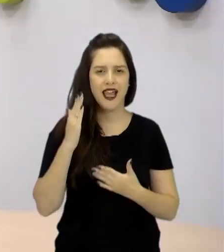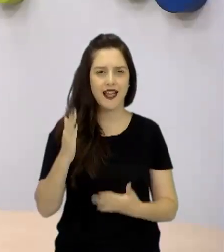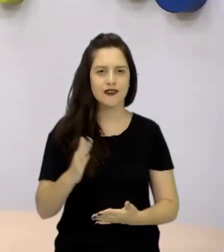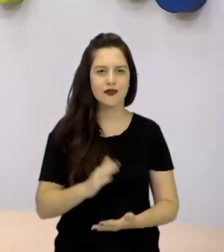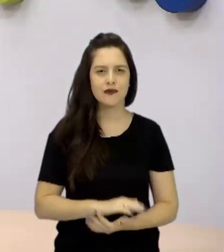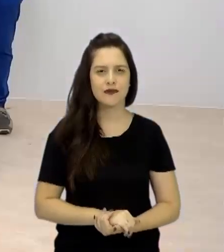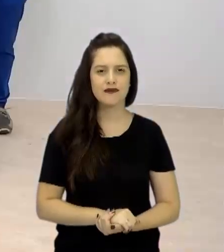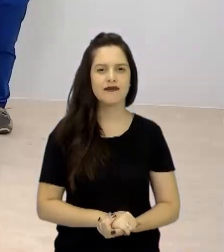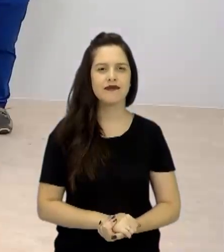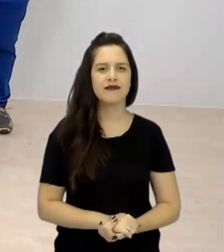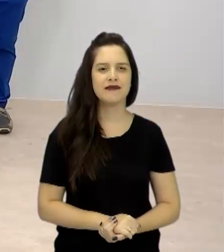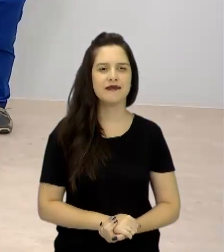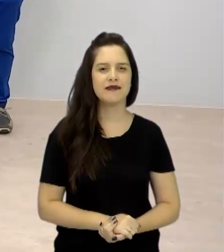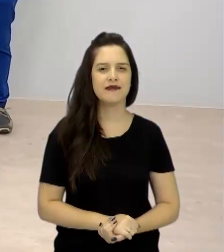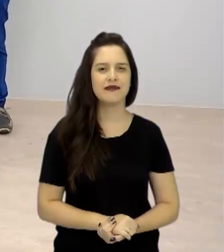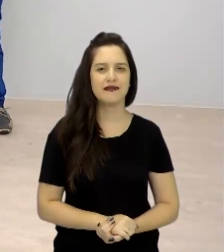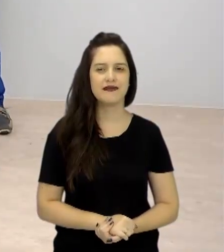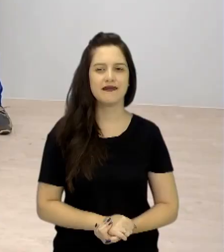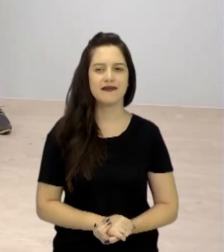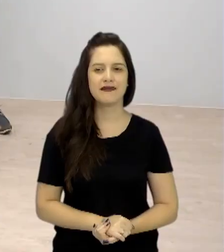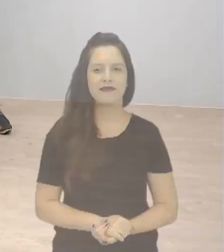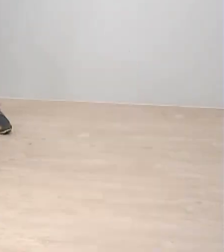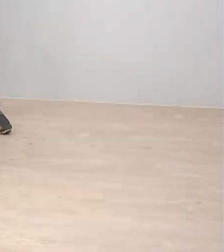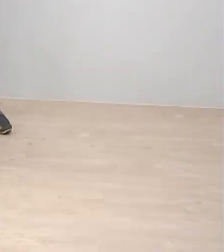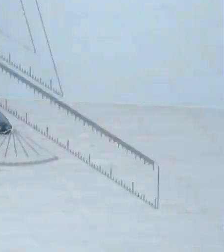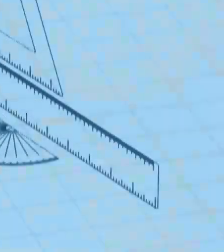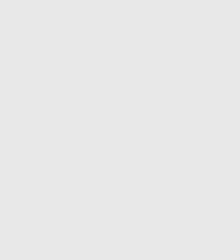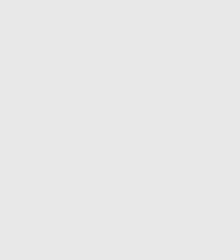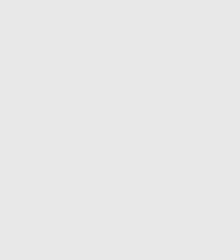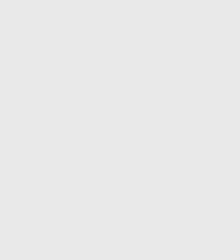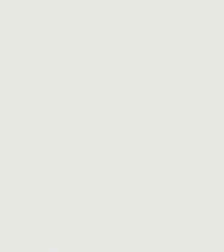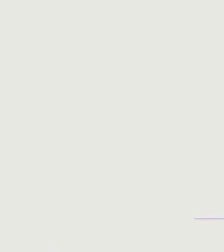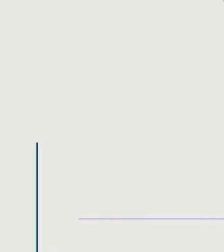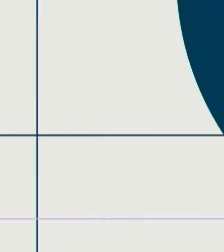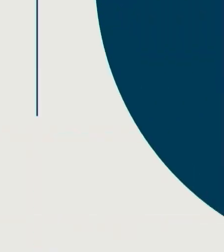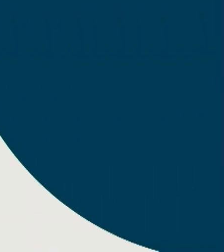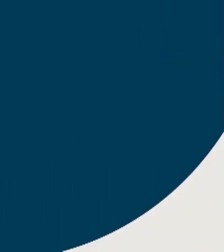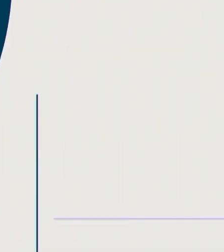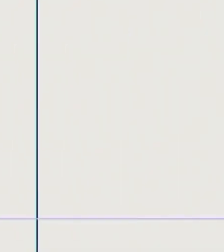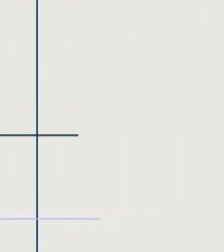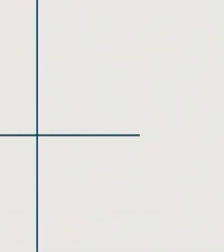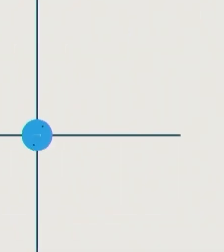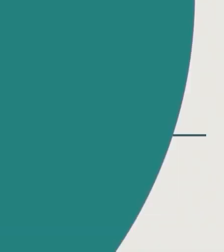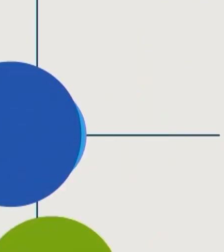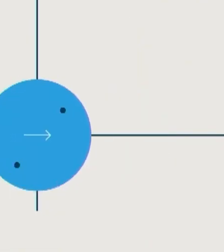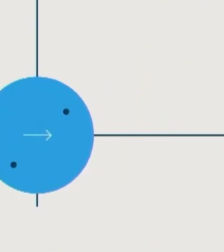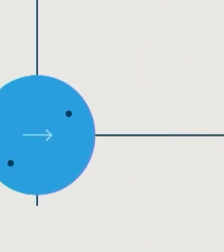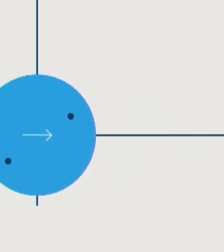vinhetinha, né?